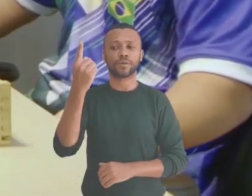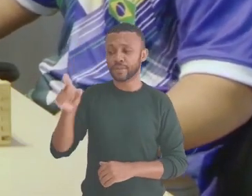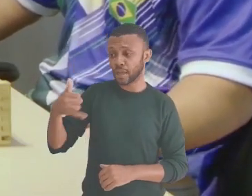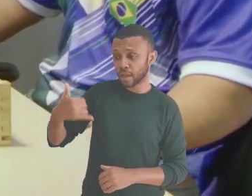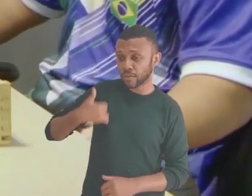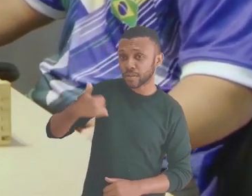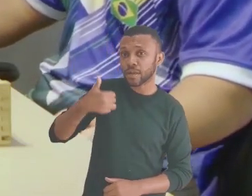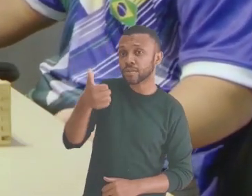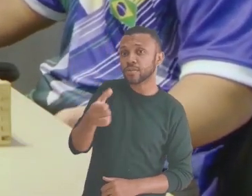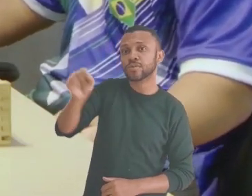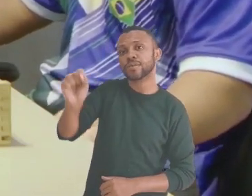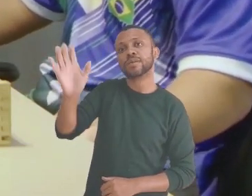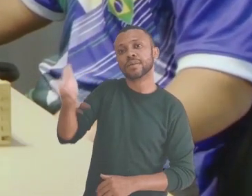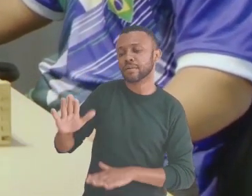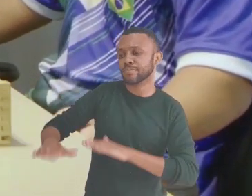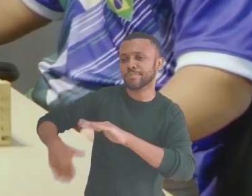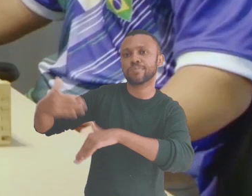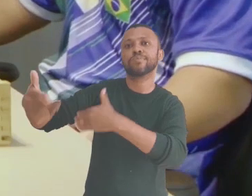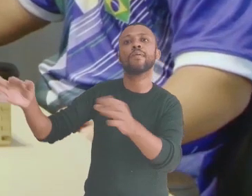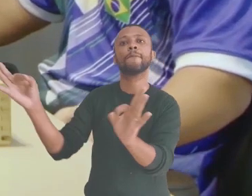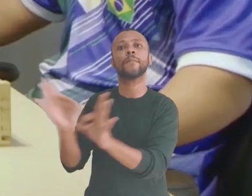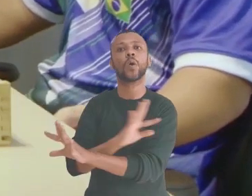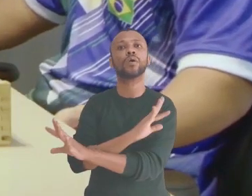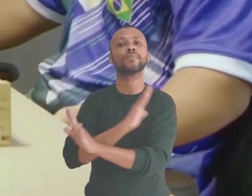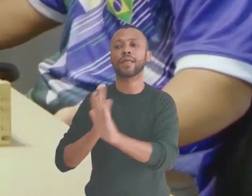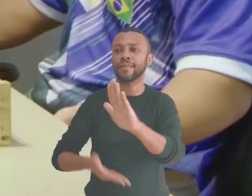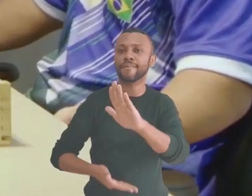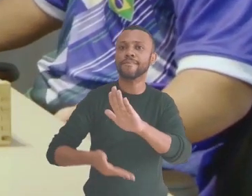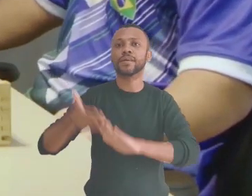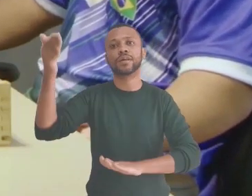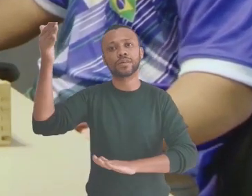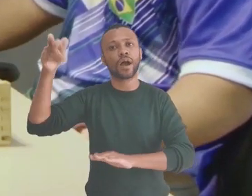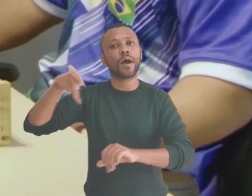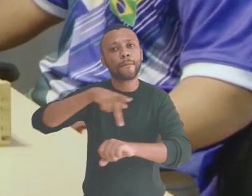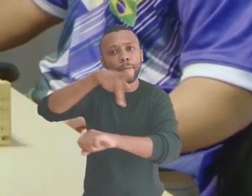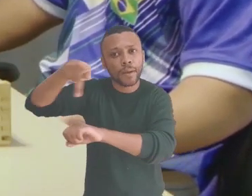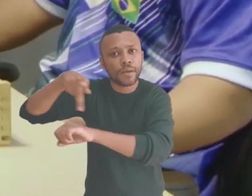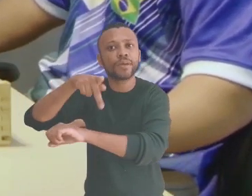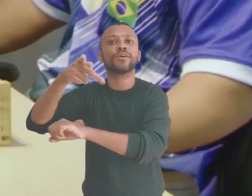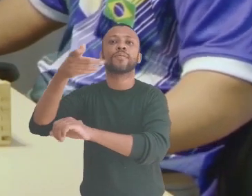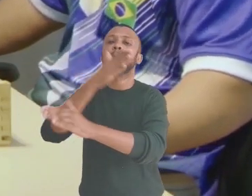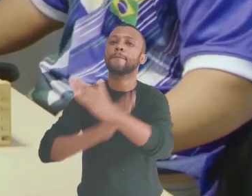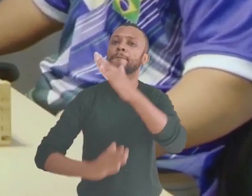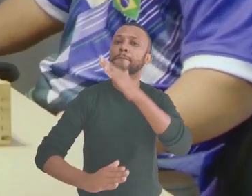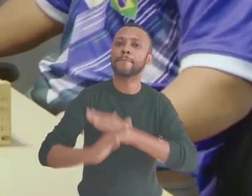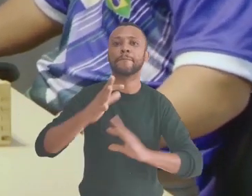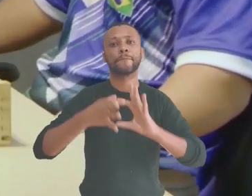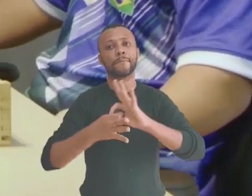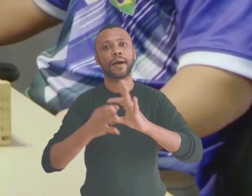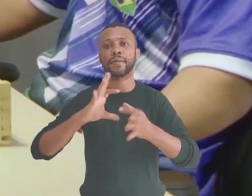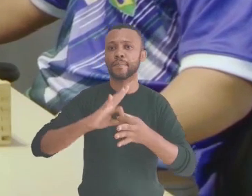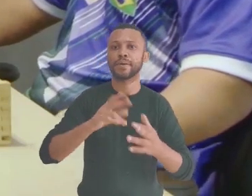anos já está assim praticamente com as malas arrumadas, pela minha vontade, para ir para a Paralimpíada, ou na